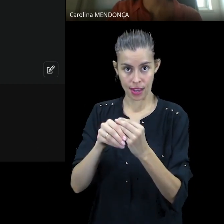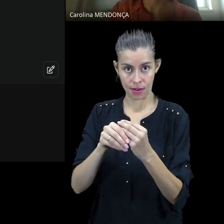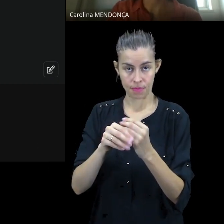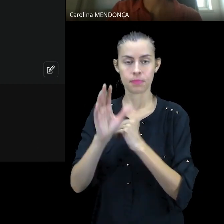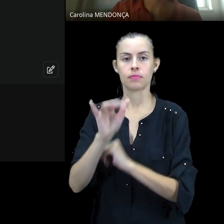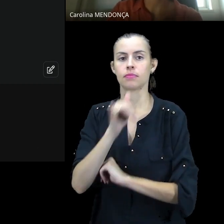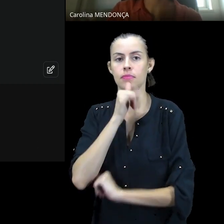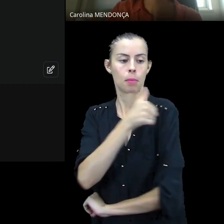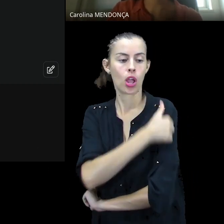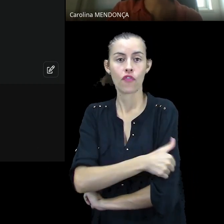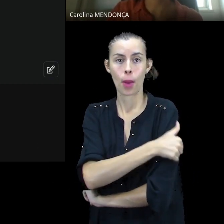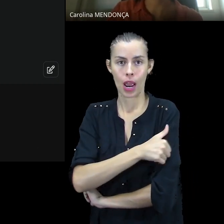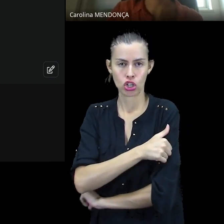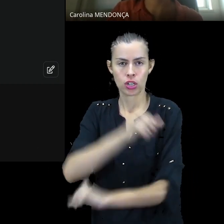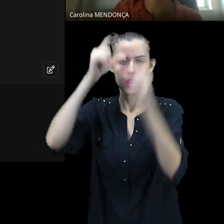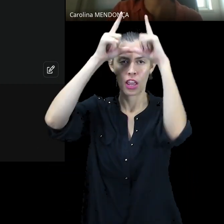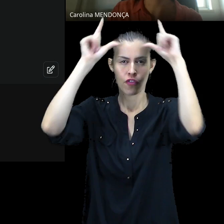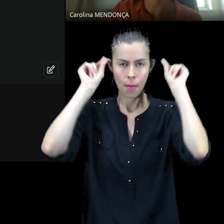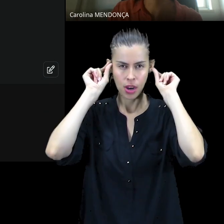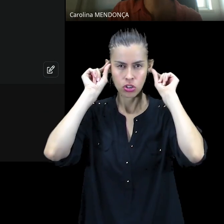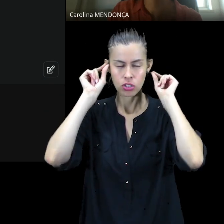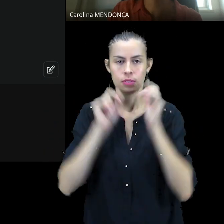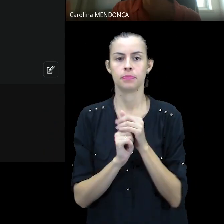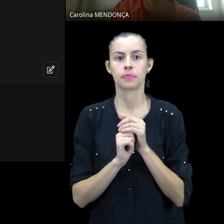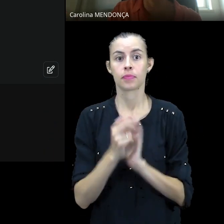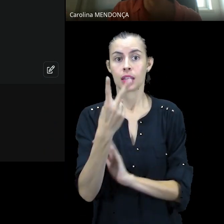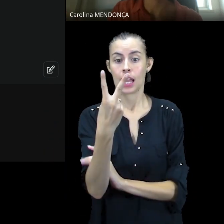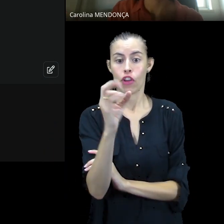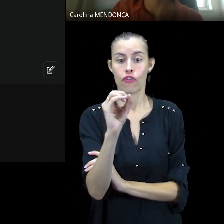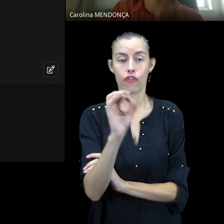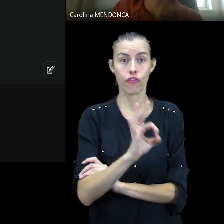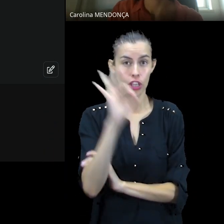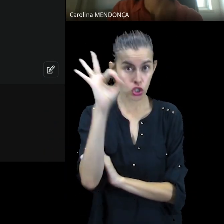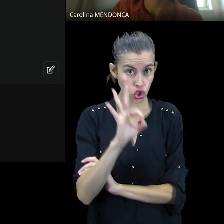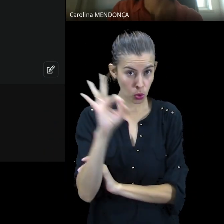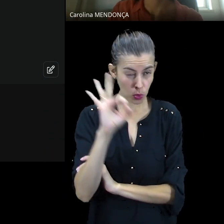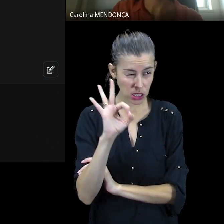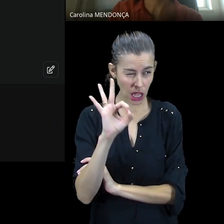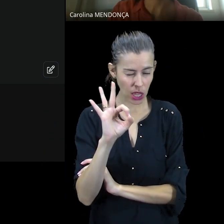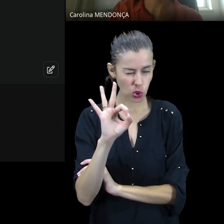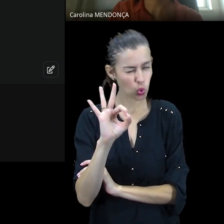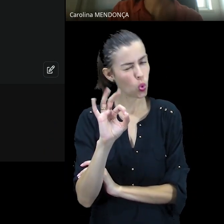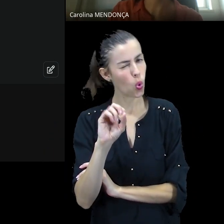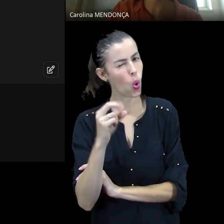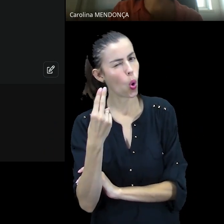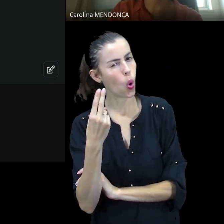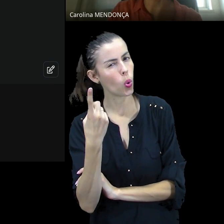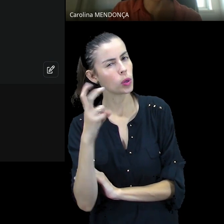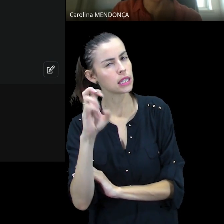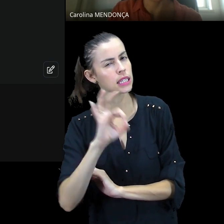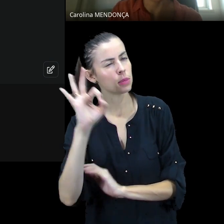engano, a diretriz diz que 20% da carga horária, ou é 15%, não me lembro, da carga horária do curso tem que